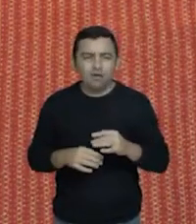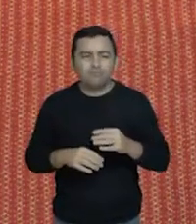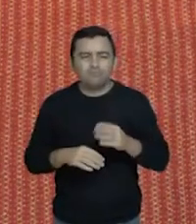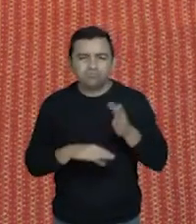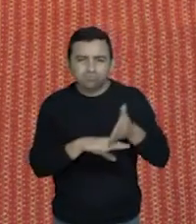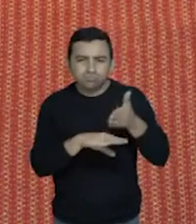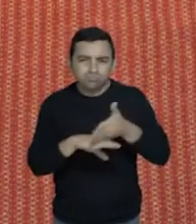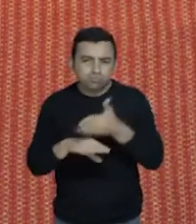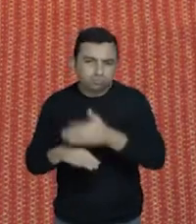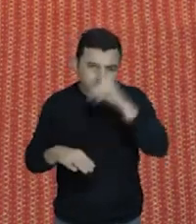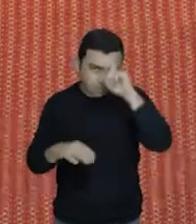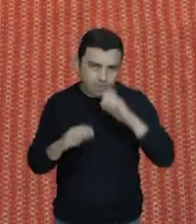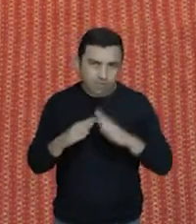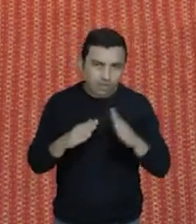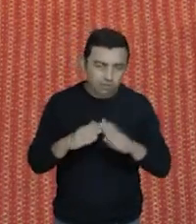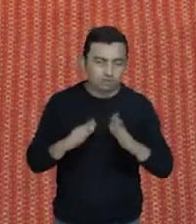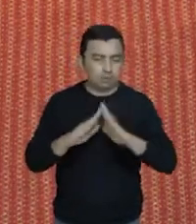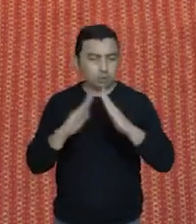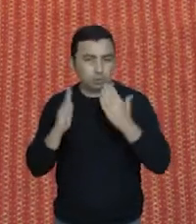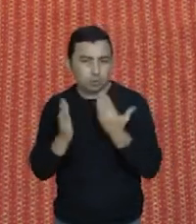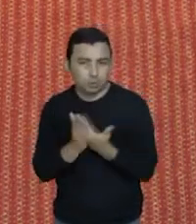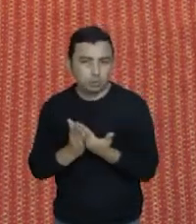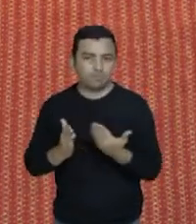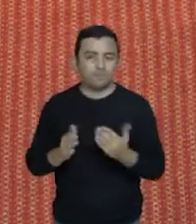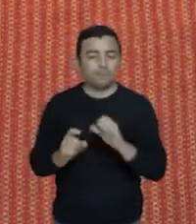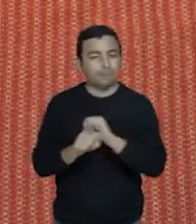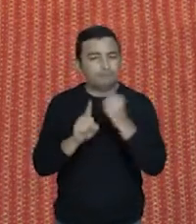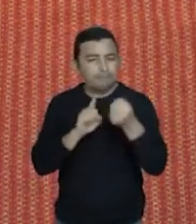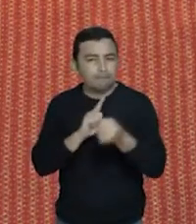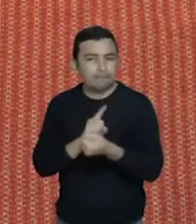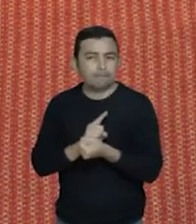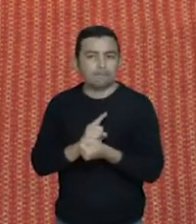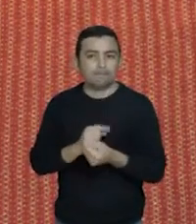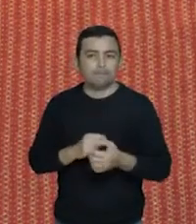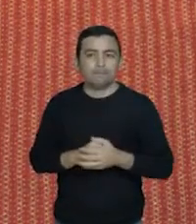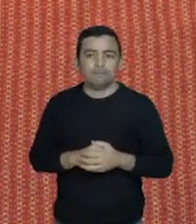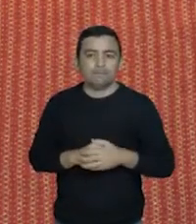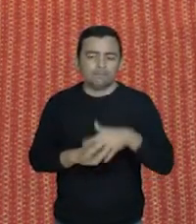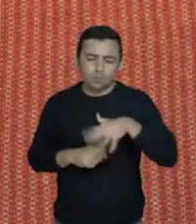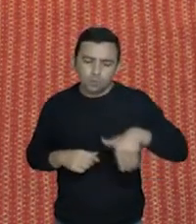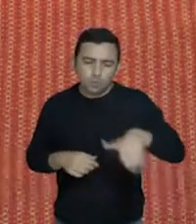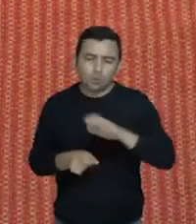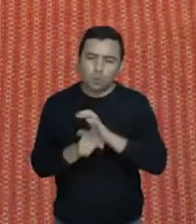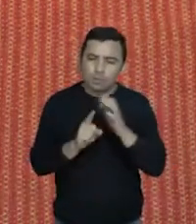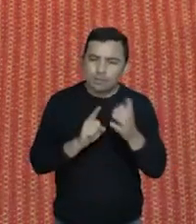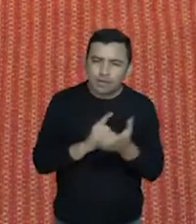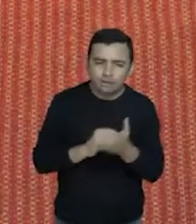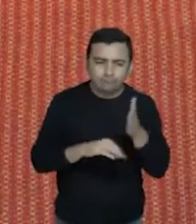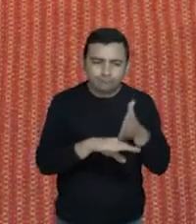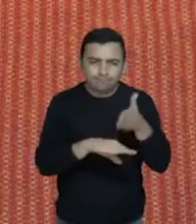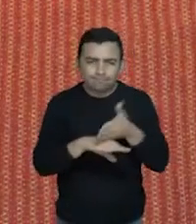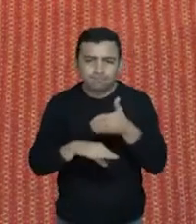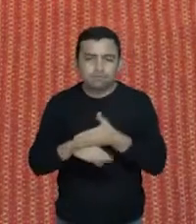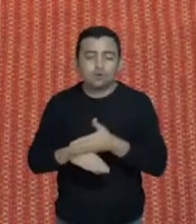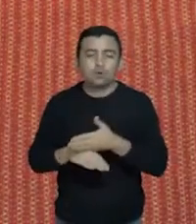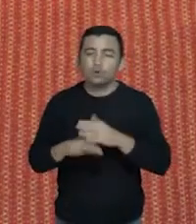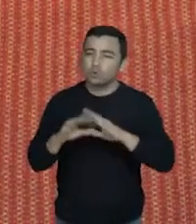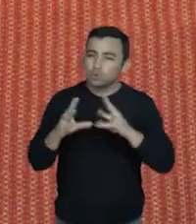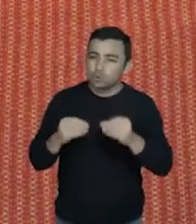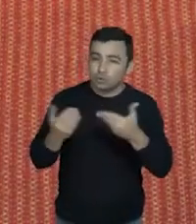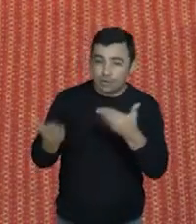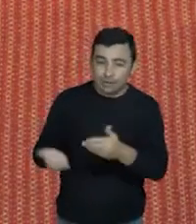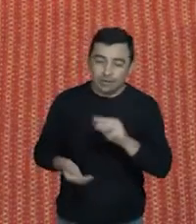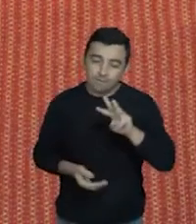hospitais Pelas nossas escolas pela nossa sociedade é pela nossa comunidade de tudo aquilo que o senhor